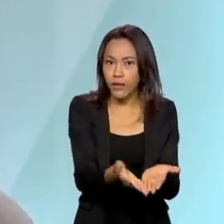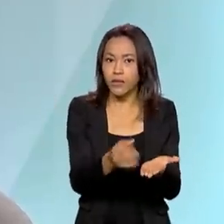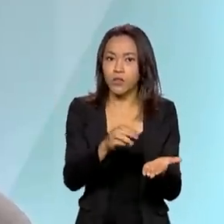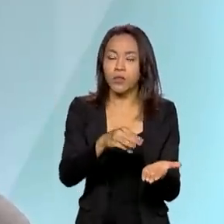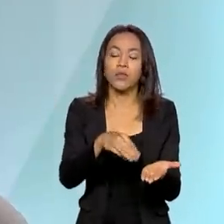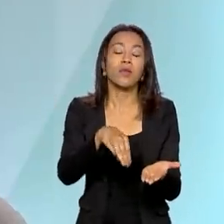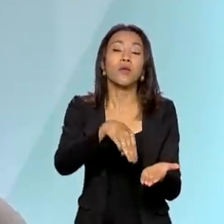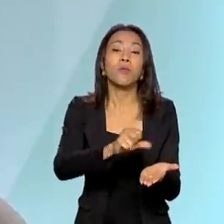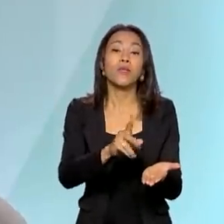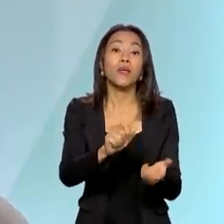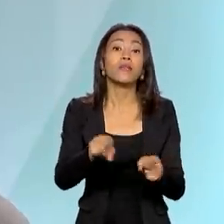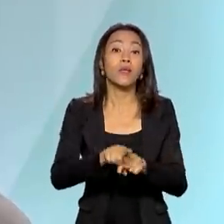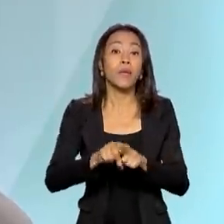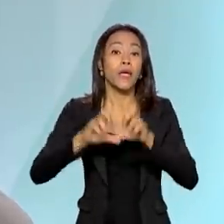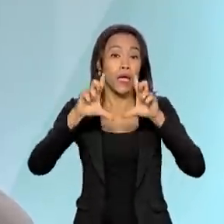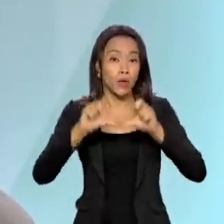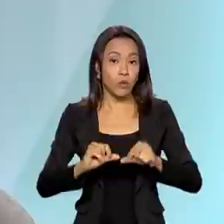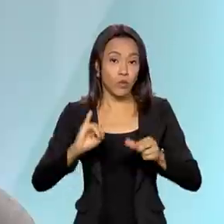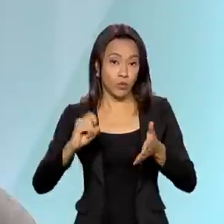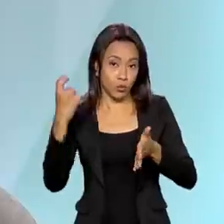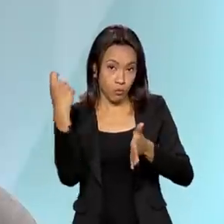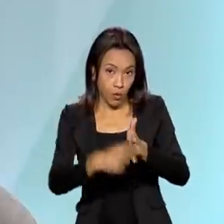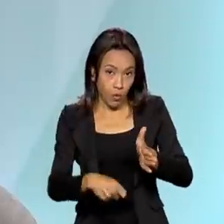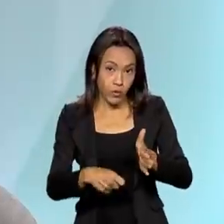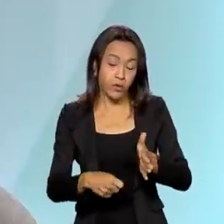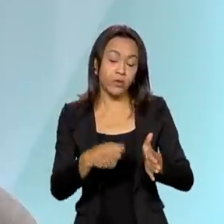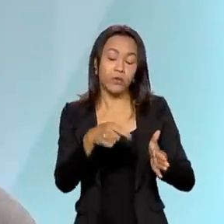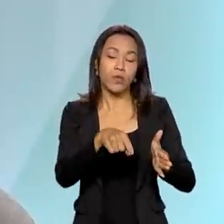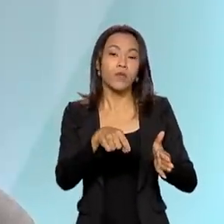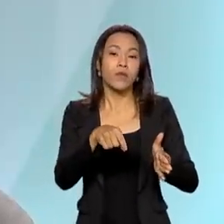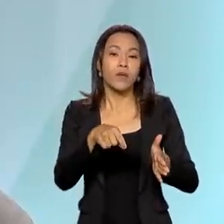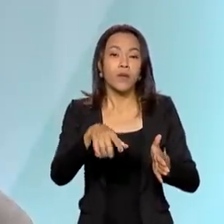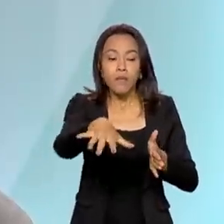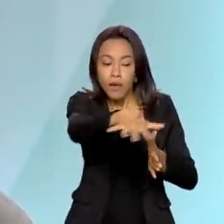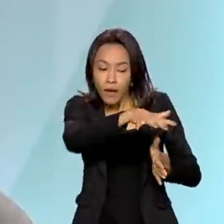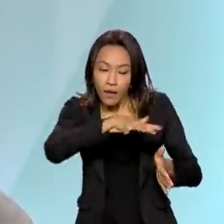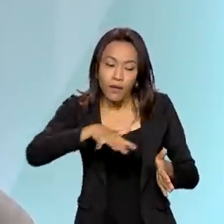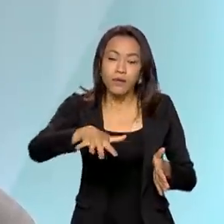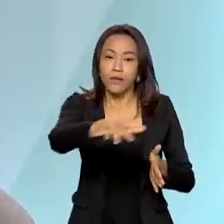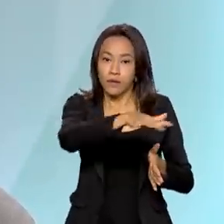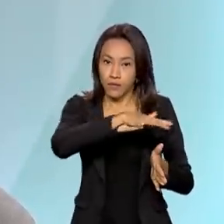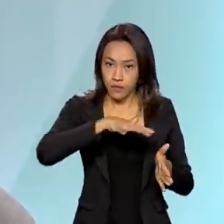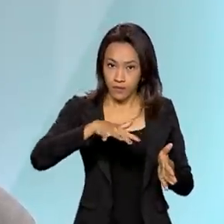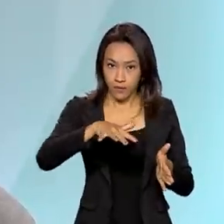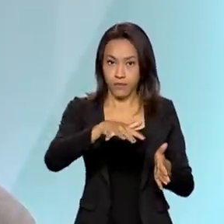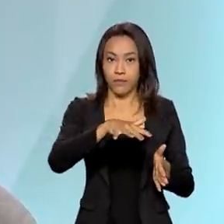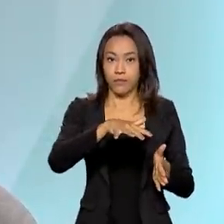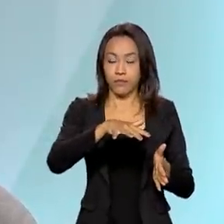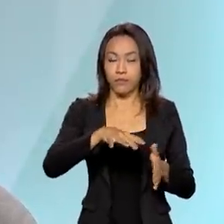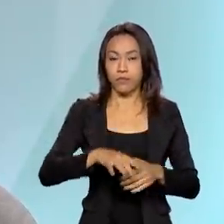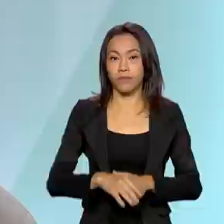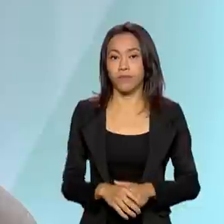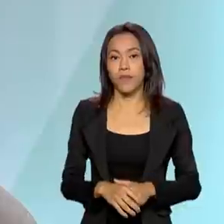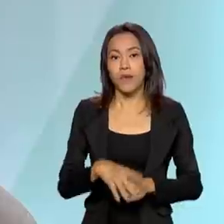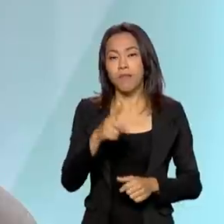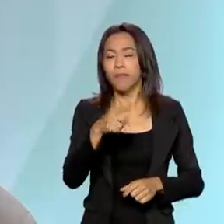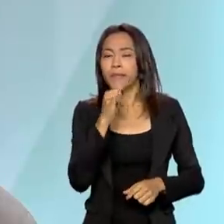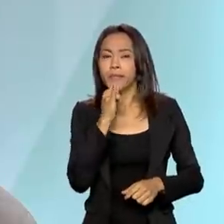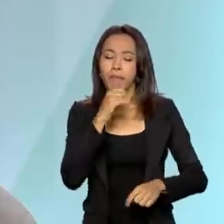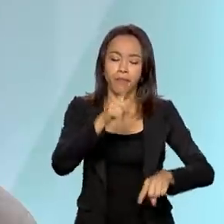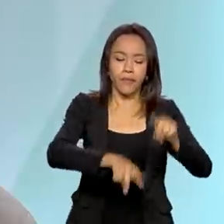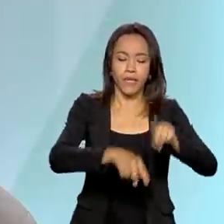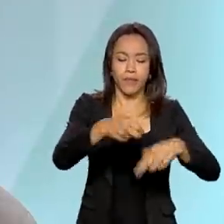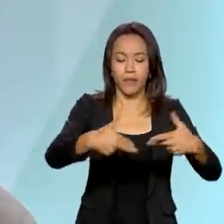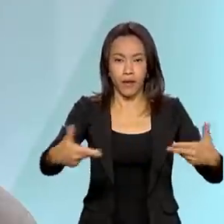de impostos federais sobre a isenção de impostos federais sobre equipamentos de